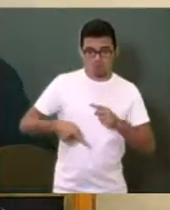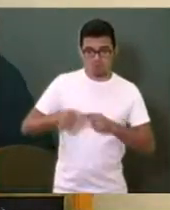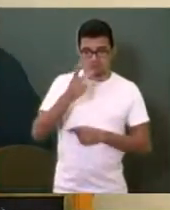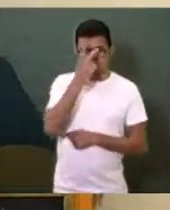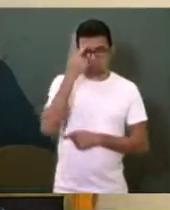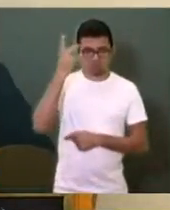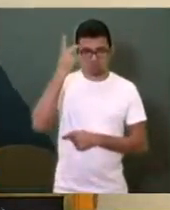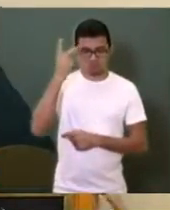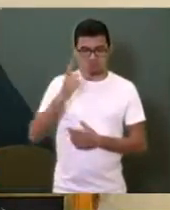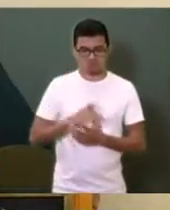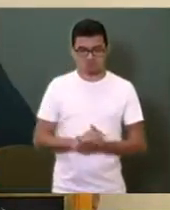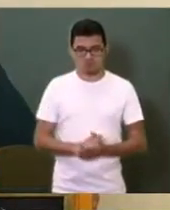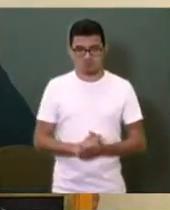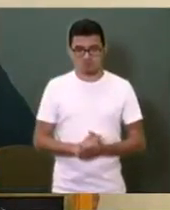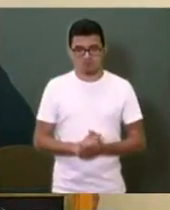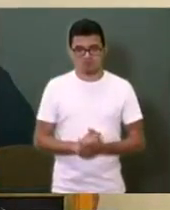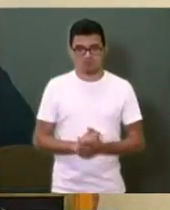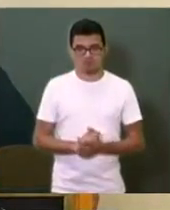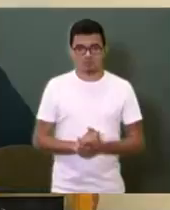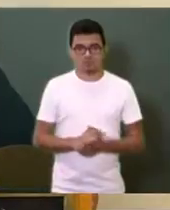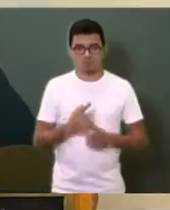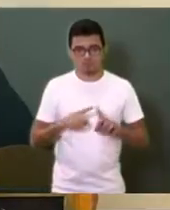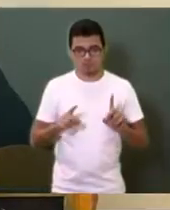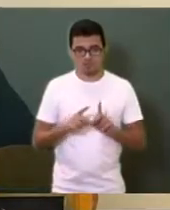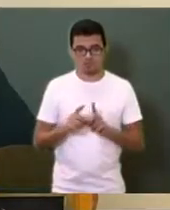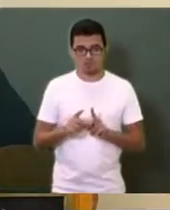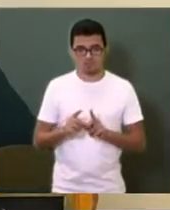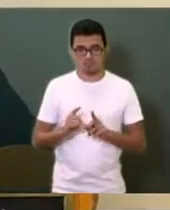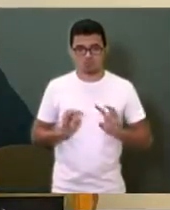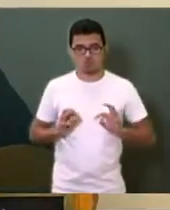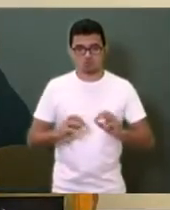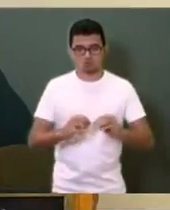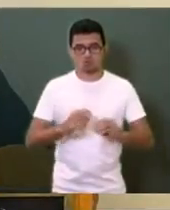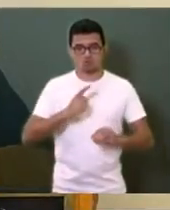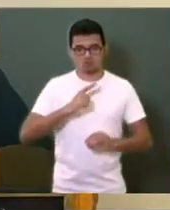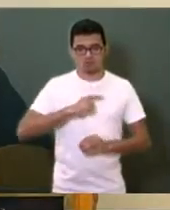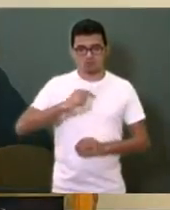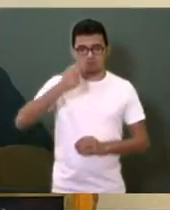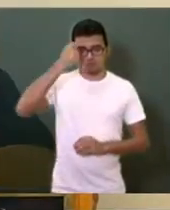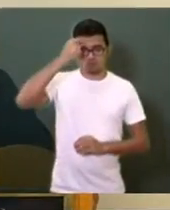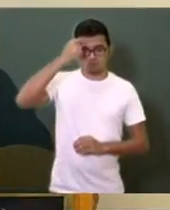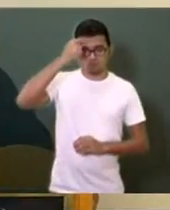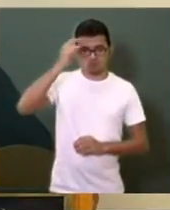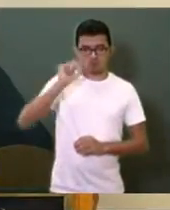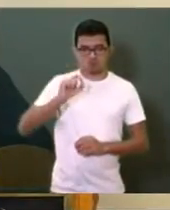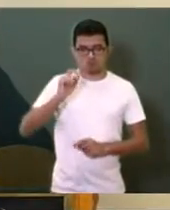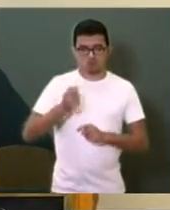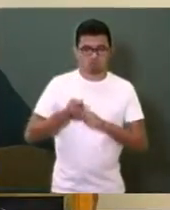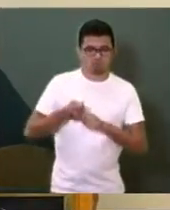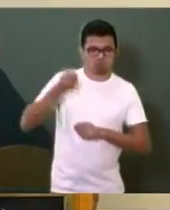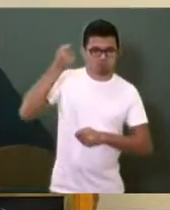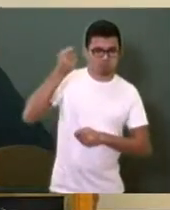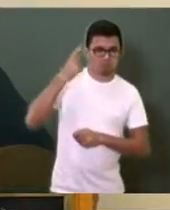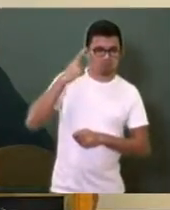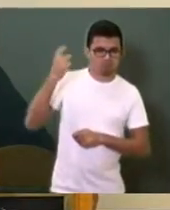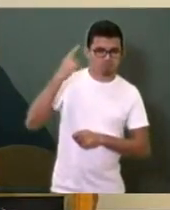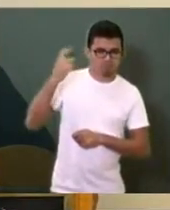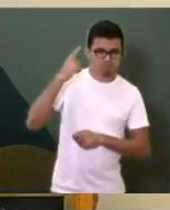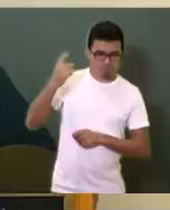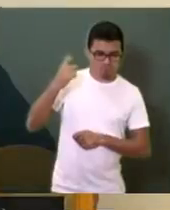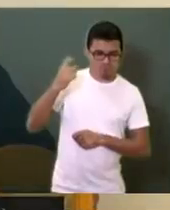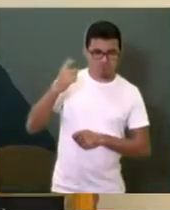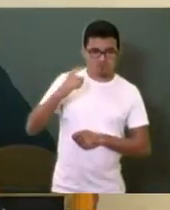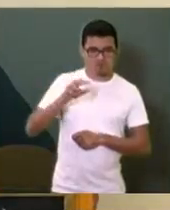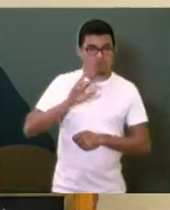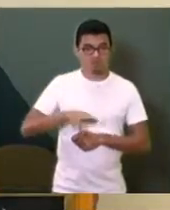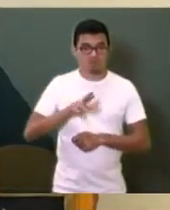recado pra que todos nós tem a conscientização que os fogos barulhentos não aqueles